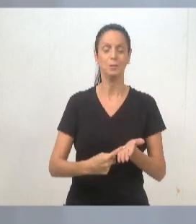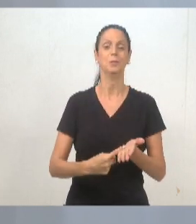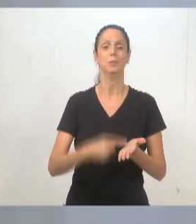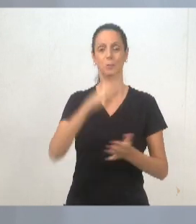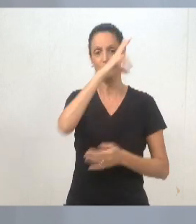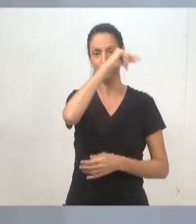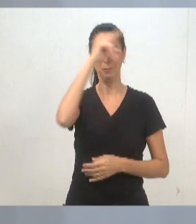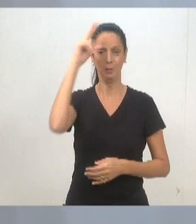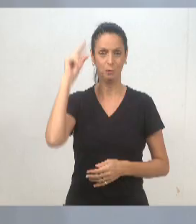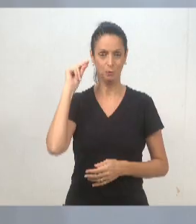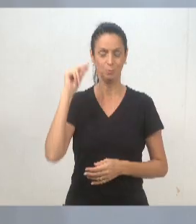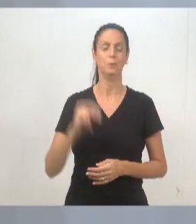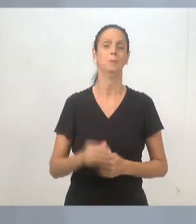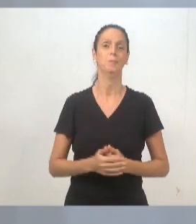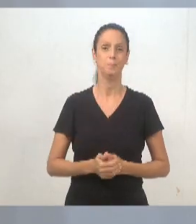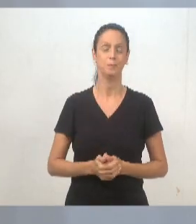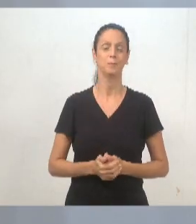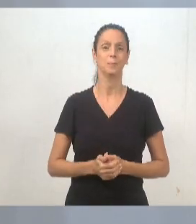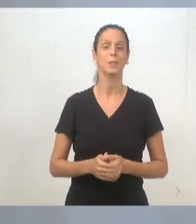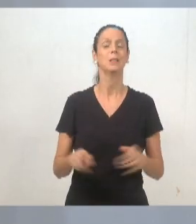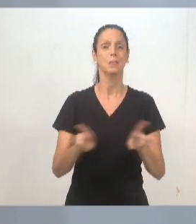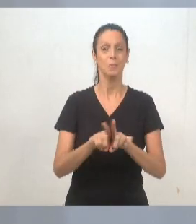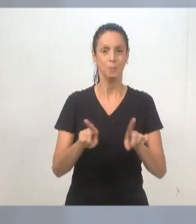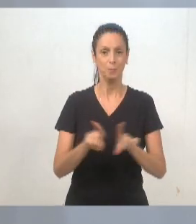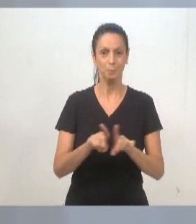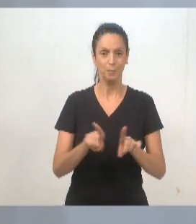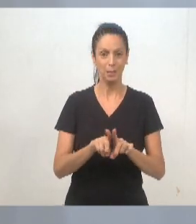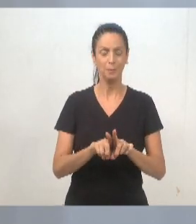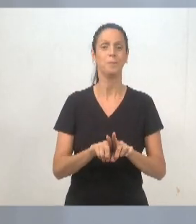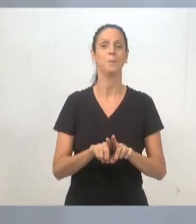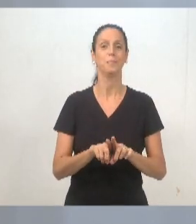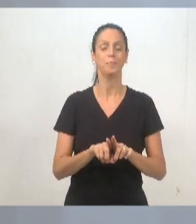as falas negacionistas como essa que eu citei do governador Jorginho Melo. Obrigado.